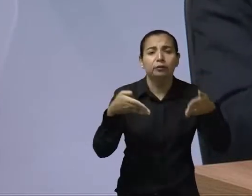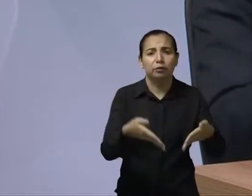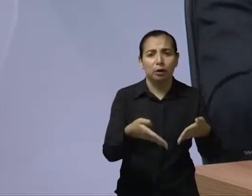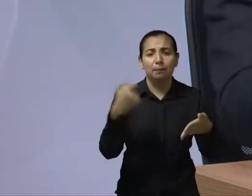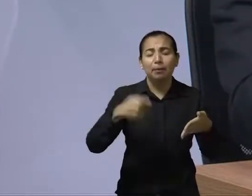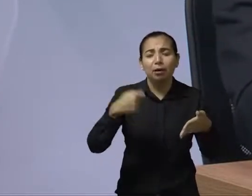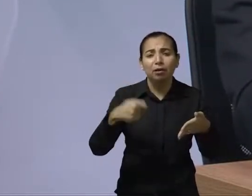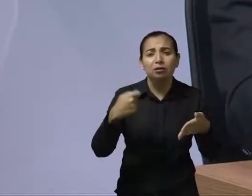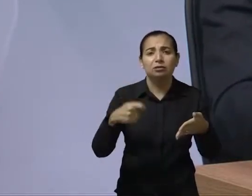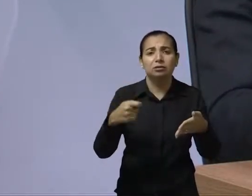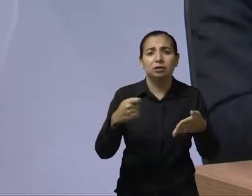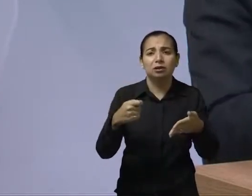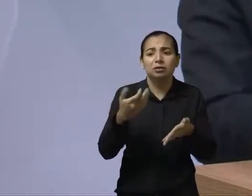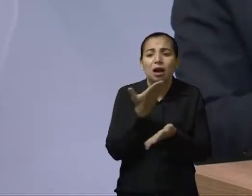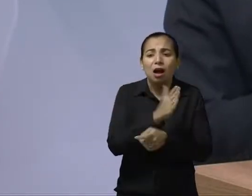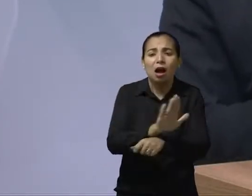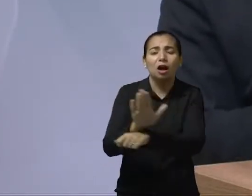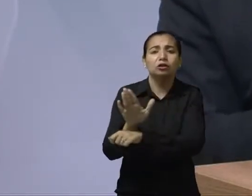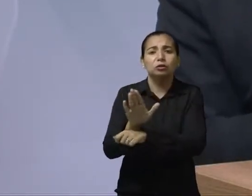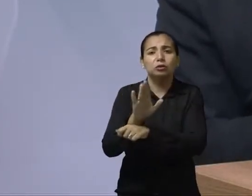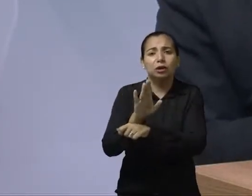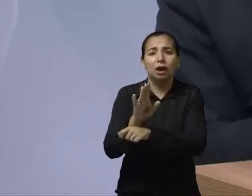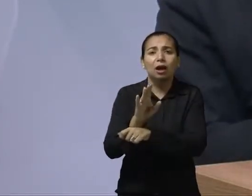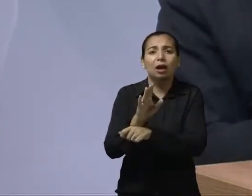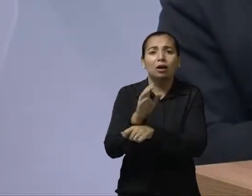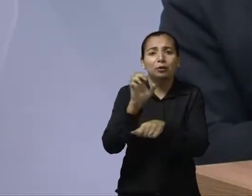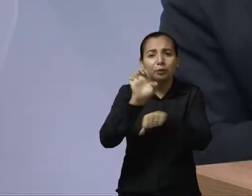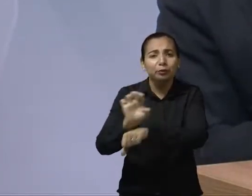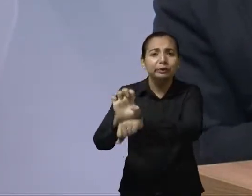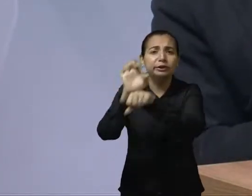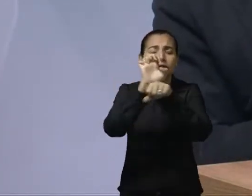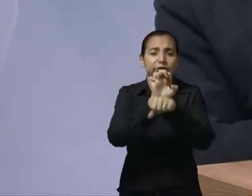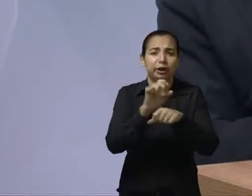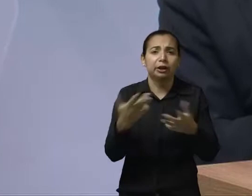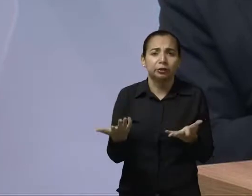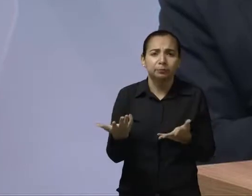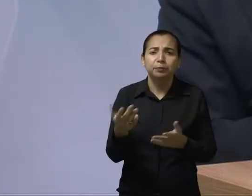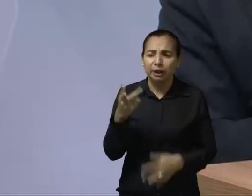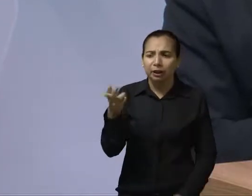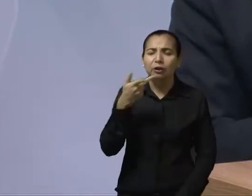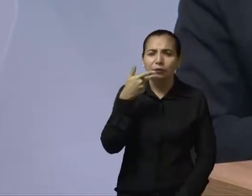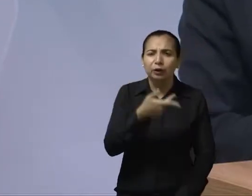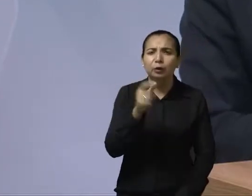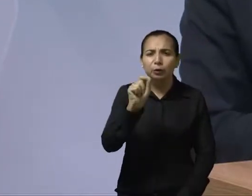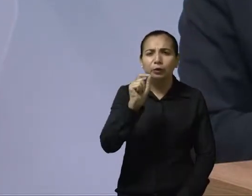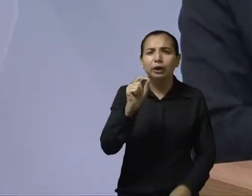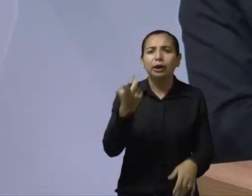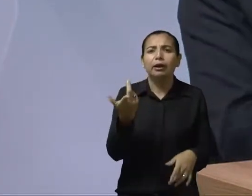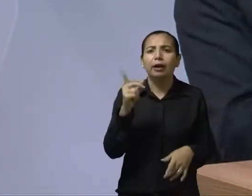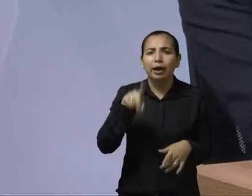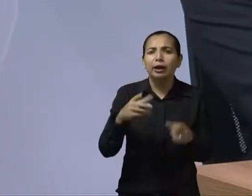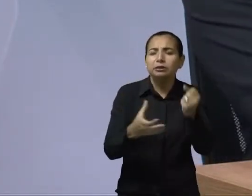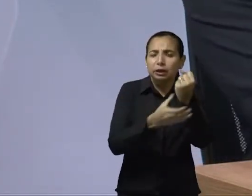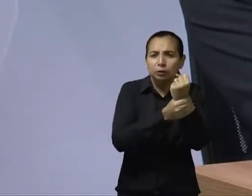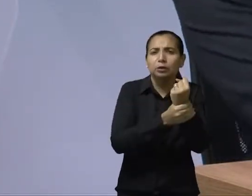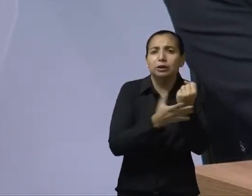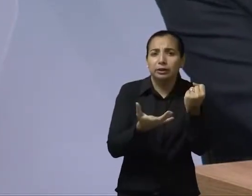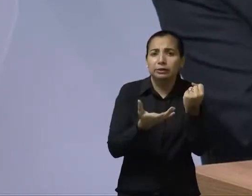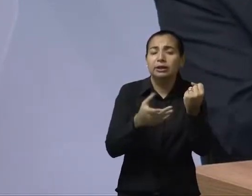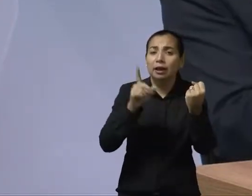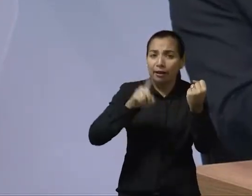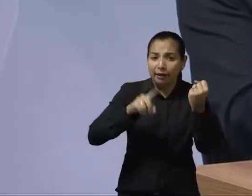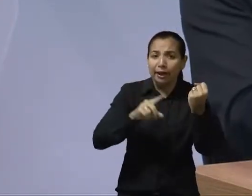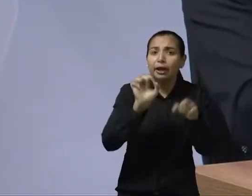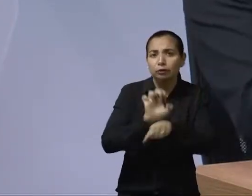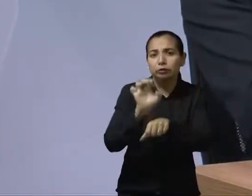de auxílio aos estados, né? Se colocou muito a segurança pública como uma prerrogativa dos estados, ela é primariamente,